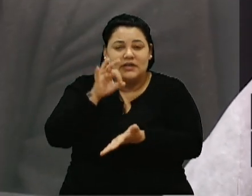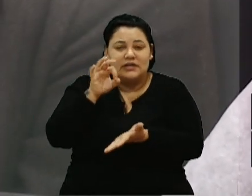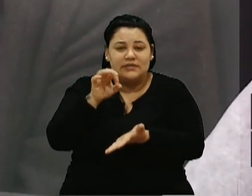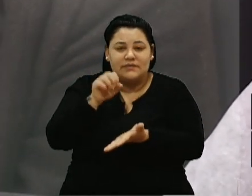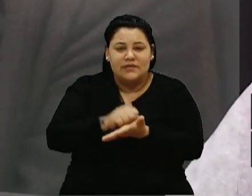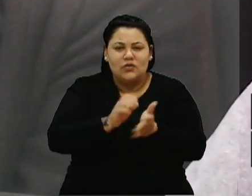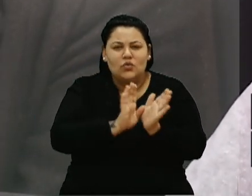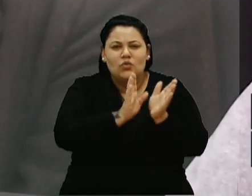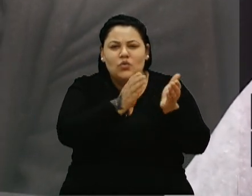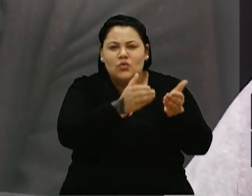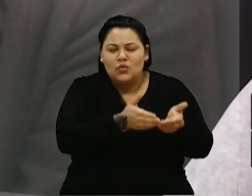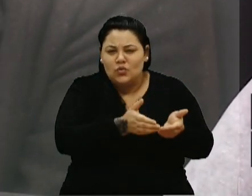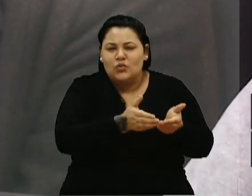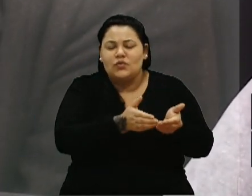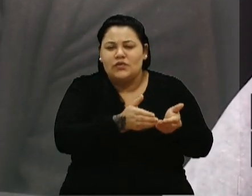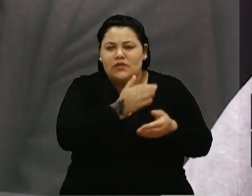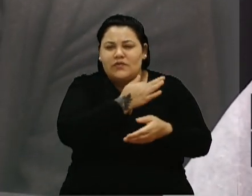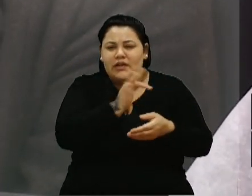para receber.